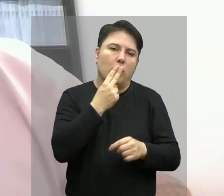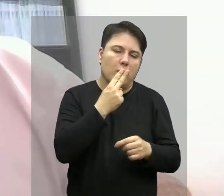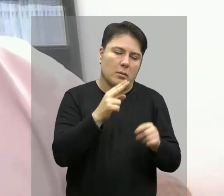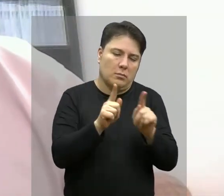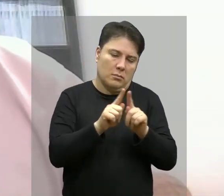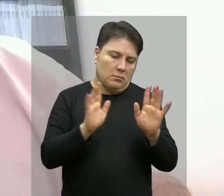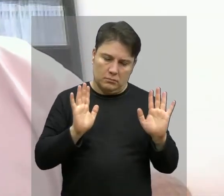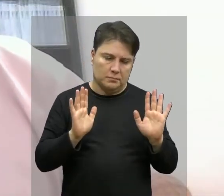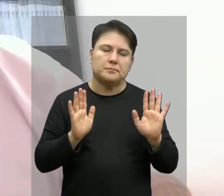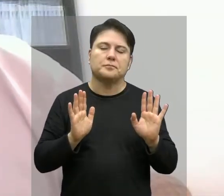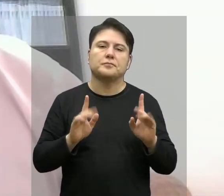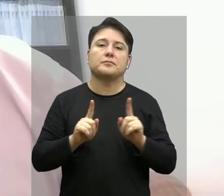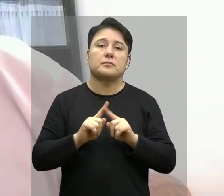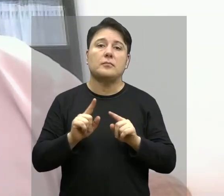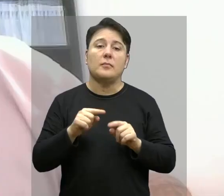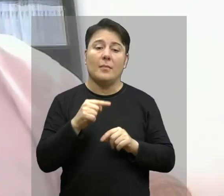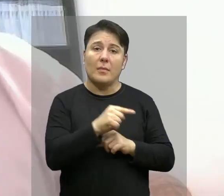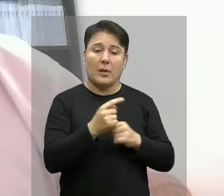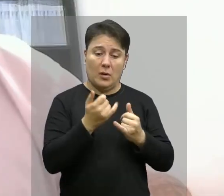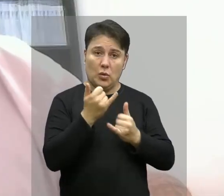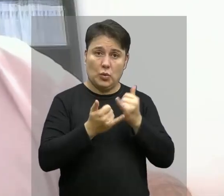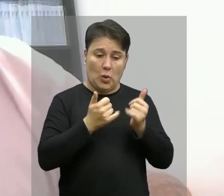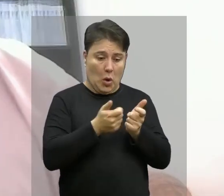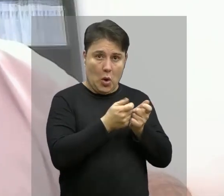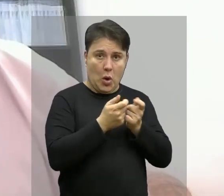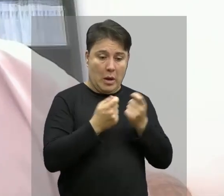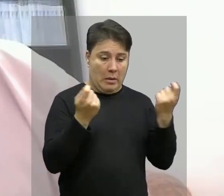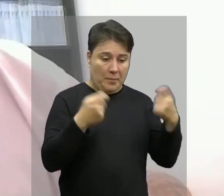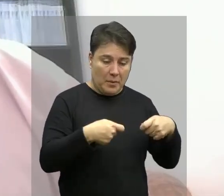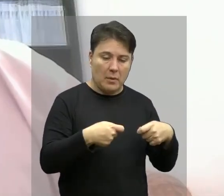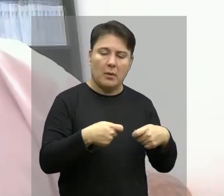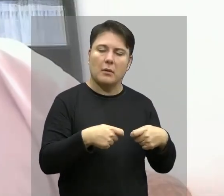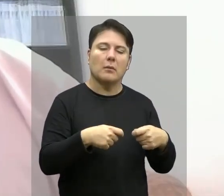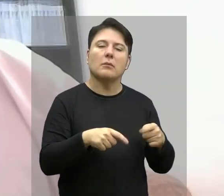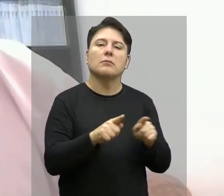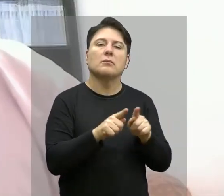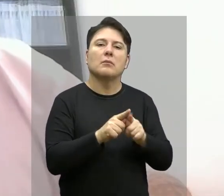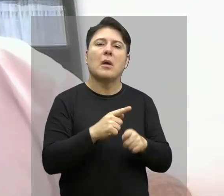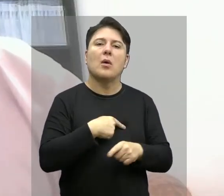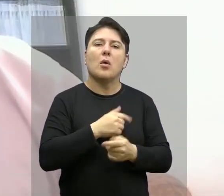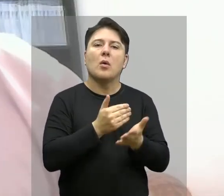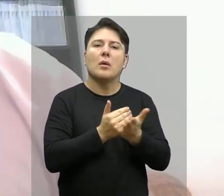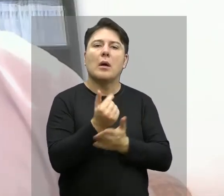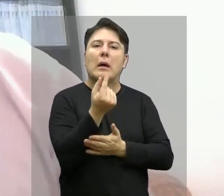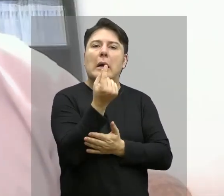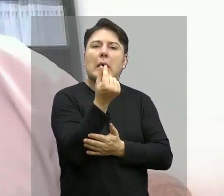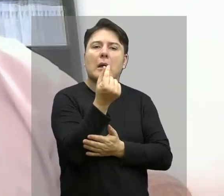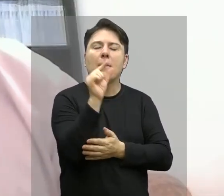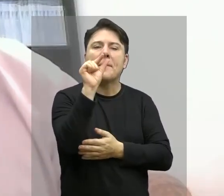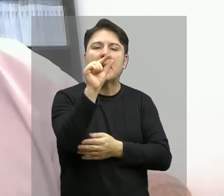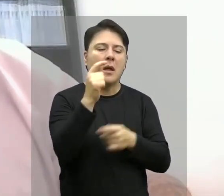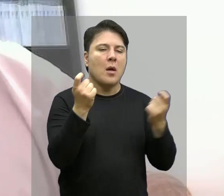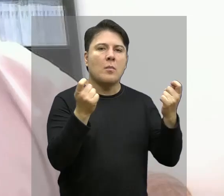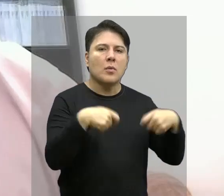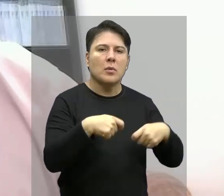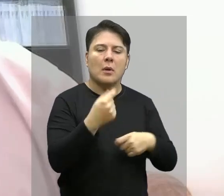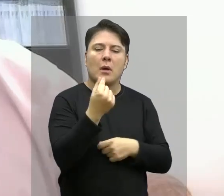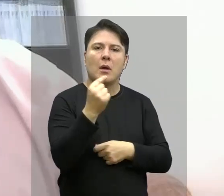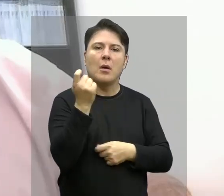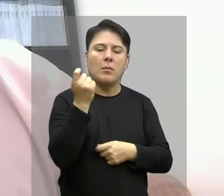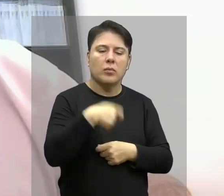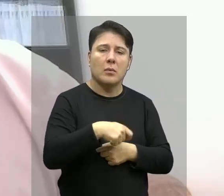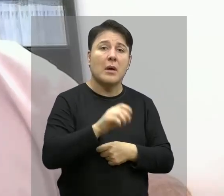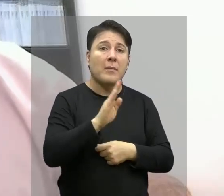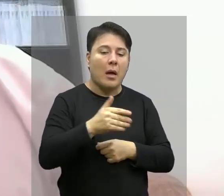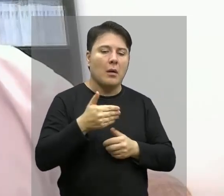etc. Com o jogo é a mesma coisa. Eu posso começar mesmo com pequenas apostas, com valores um pouco mais baixos, mas